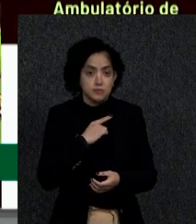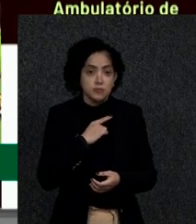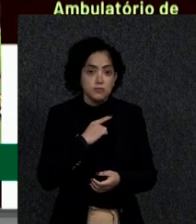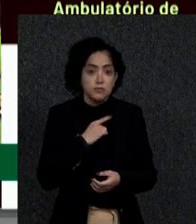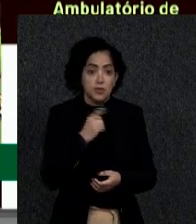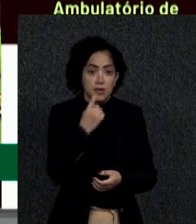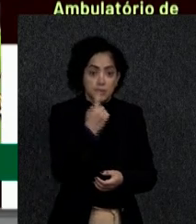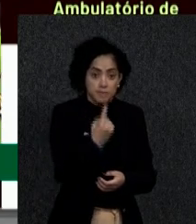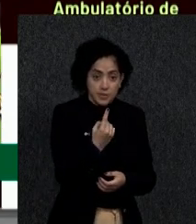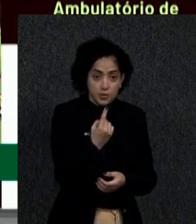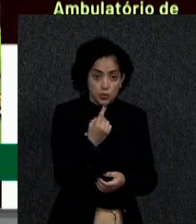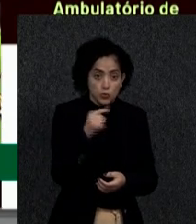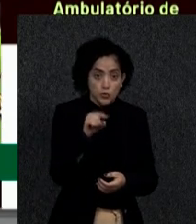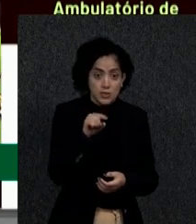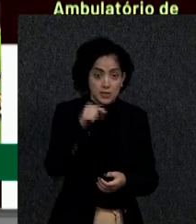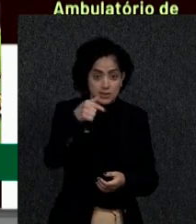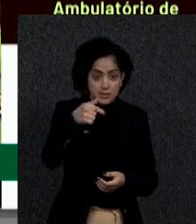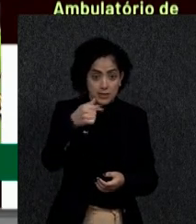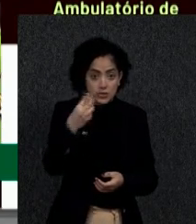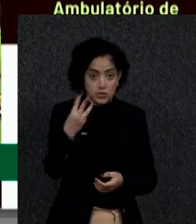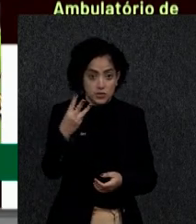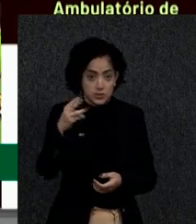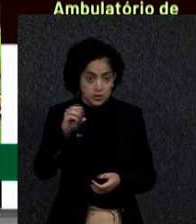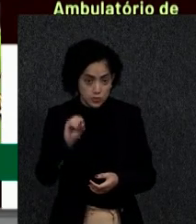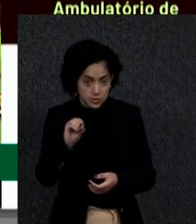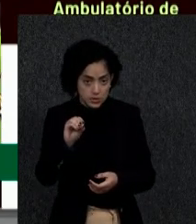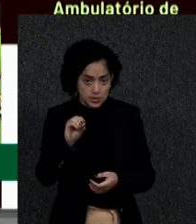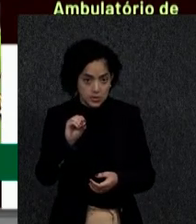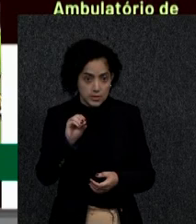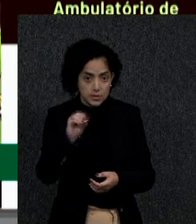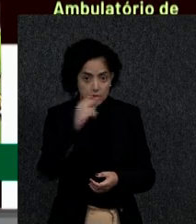social. A Escola de Lideranças Comunitárias,